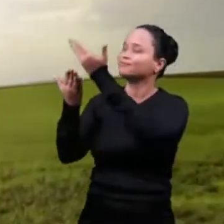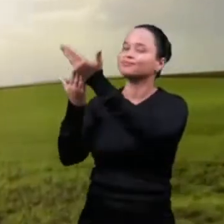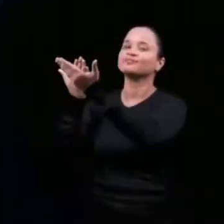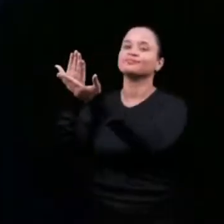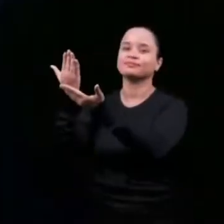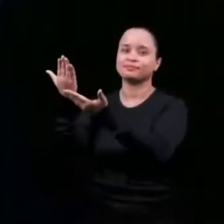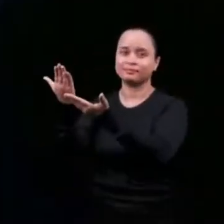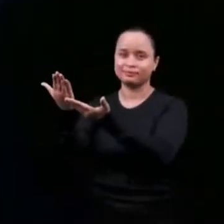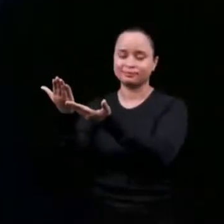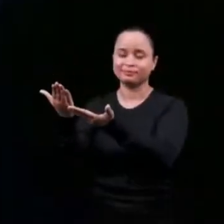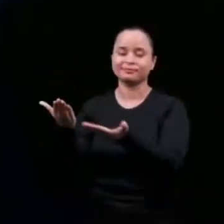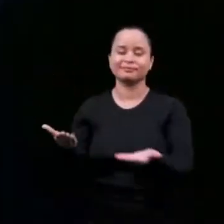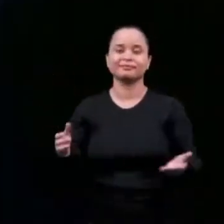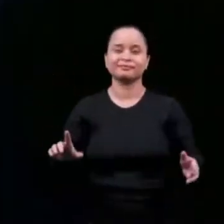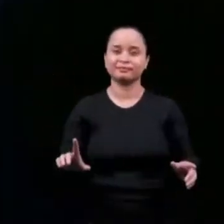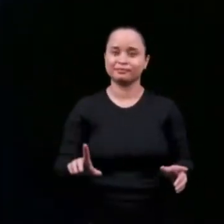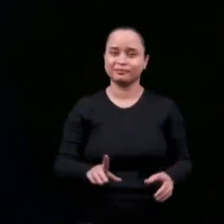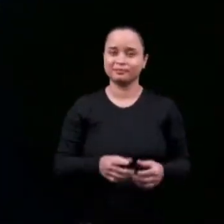dai.